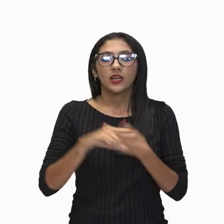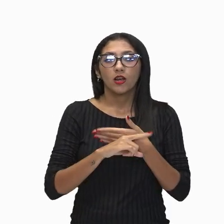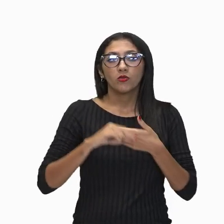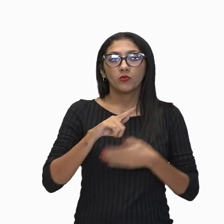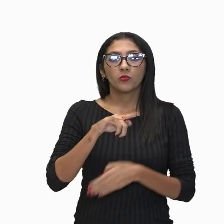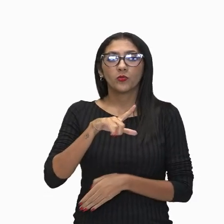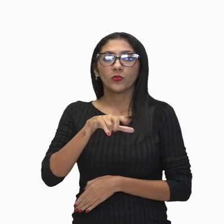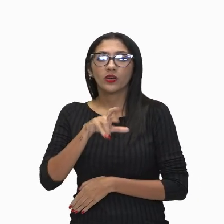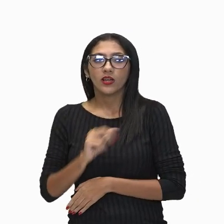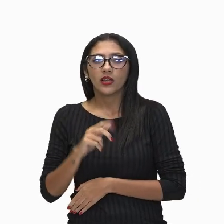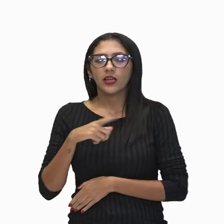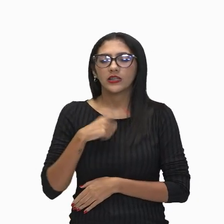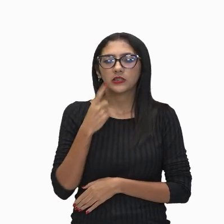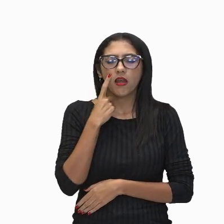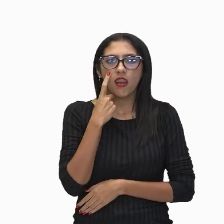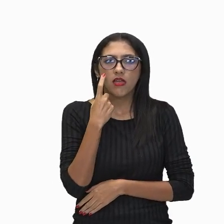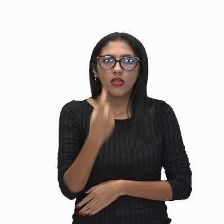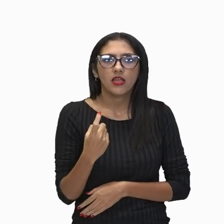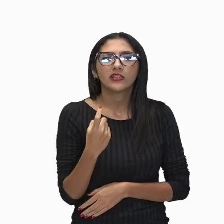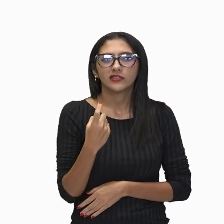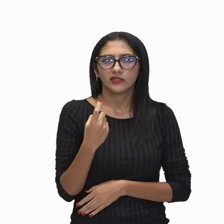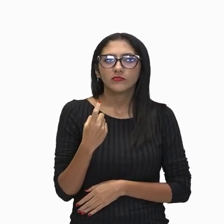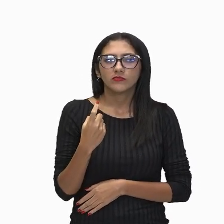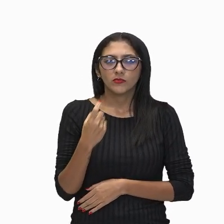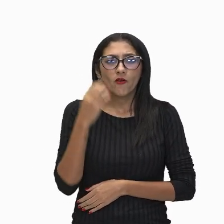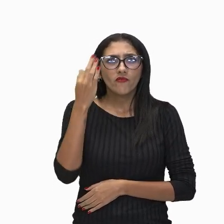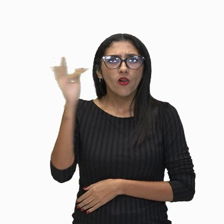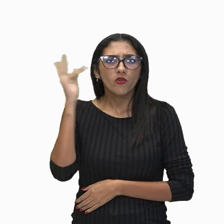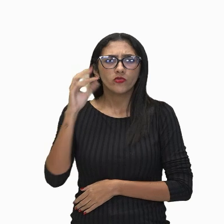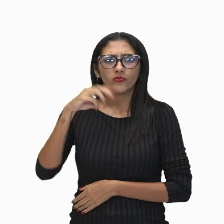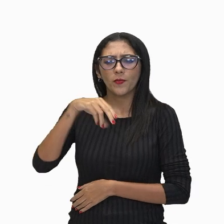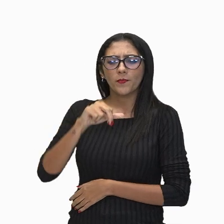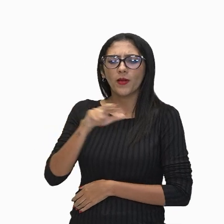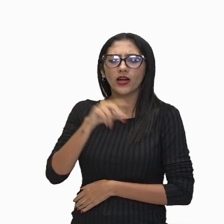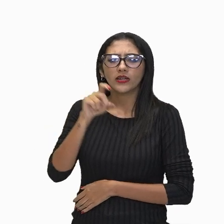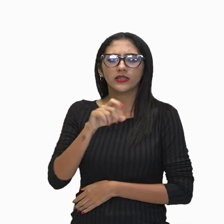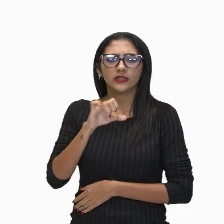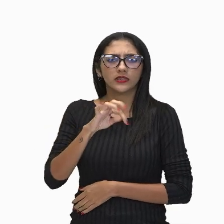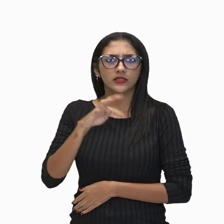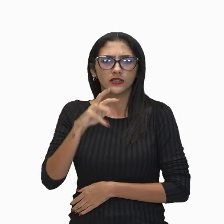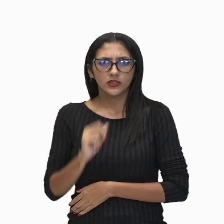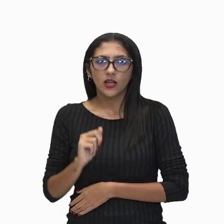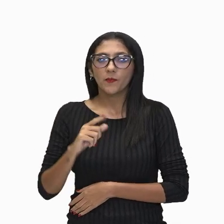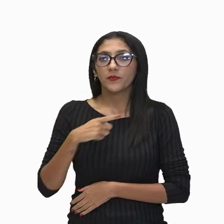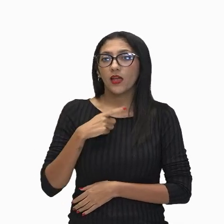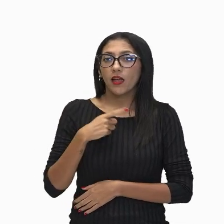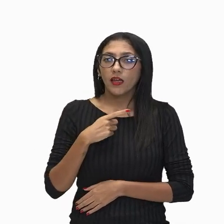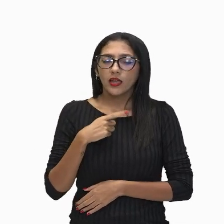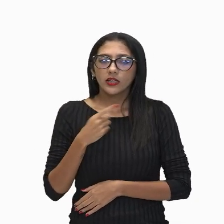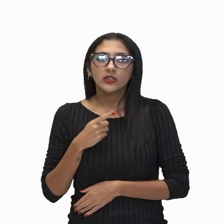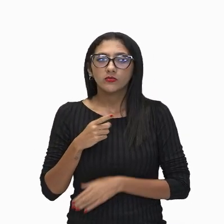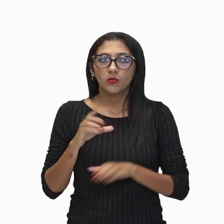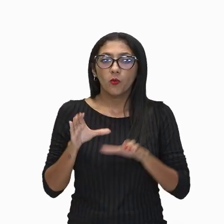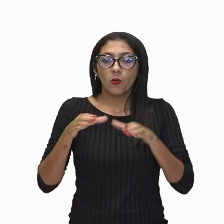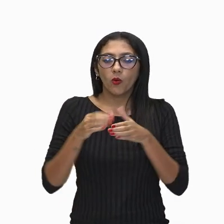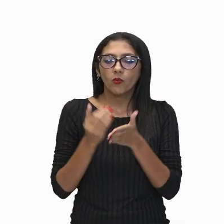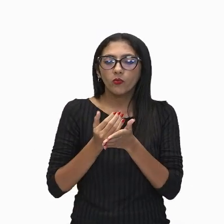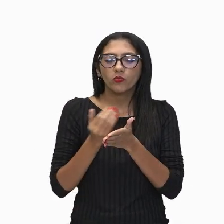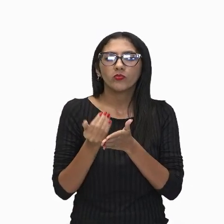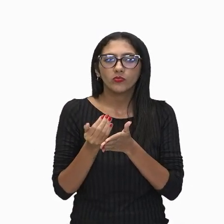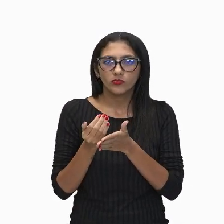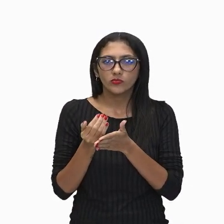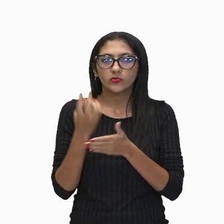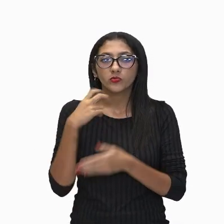pela ideologia marxista e entra para o Centro Popular de Cultura, o que marca uma nova